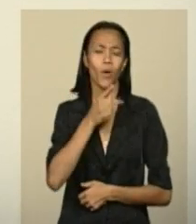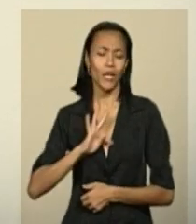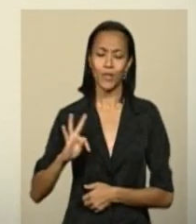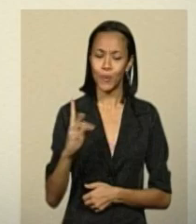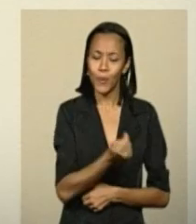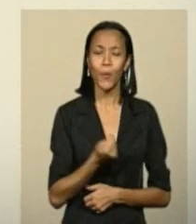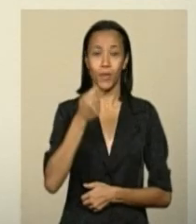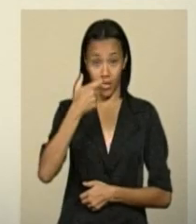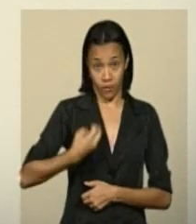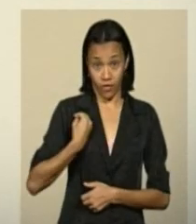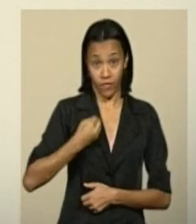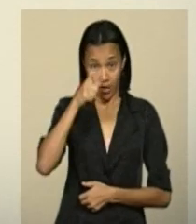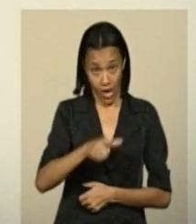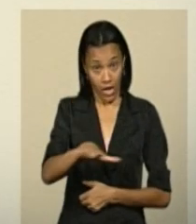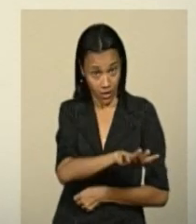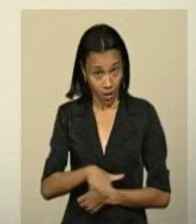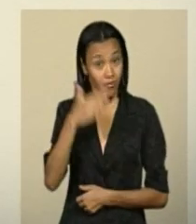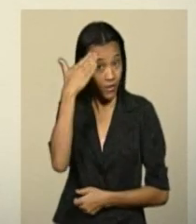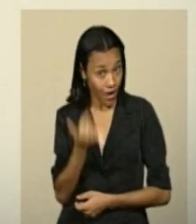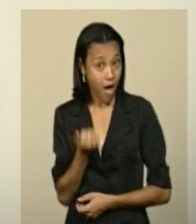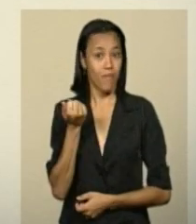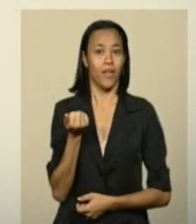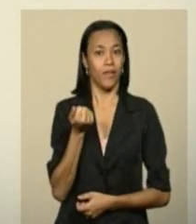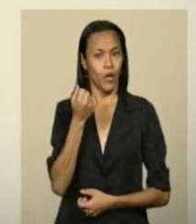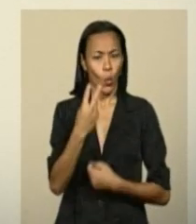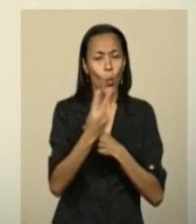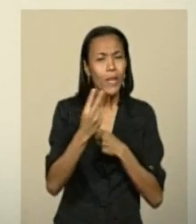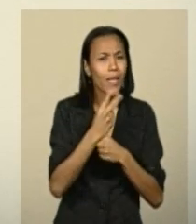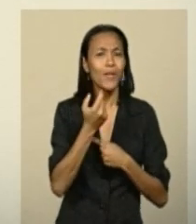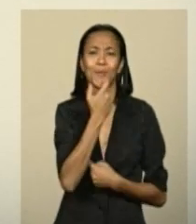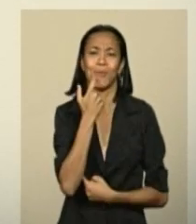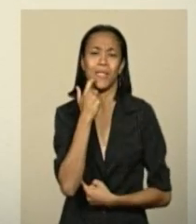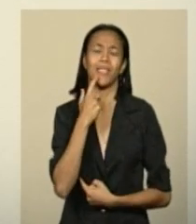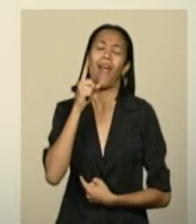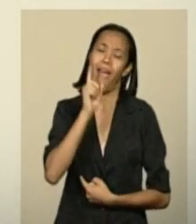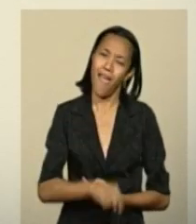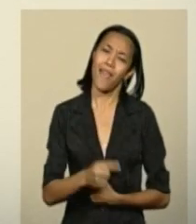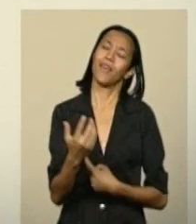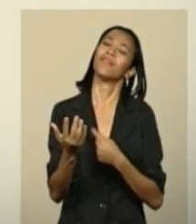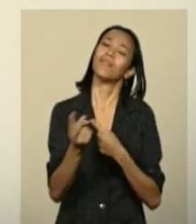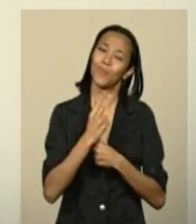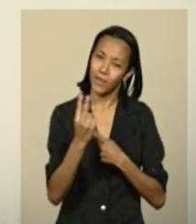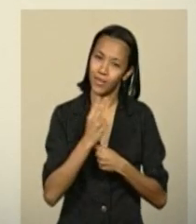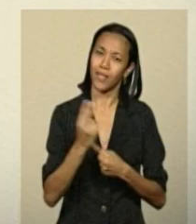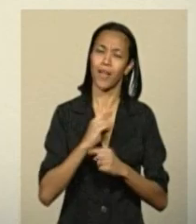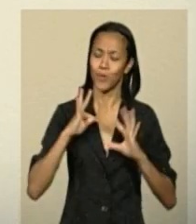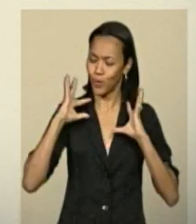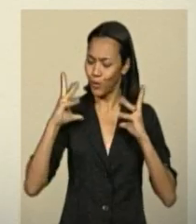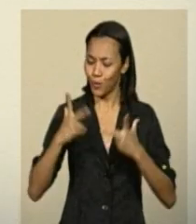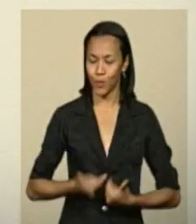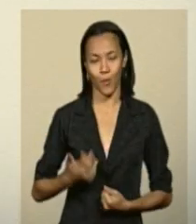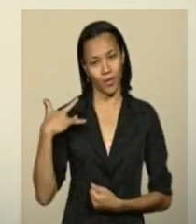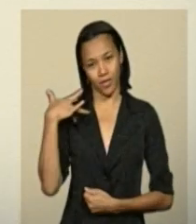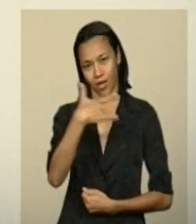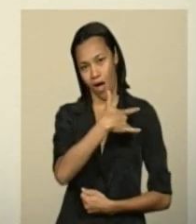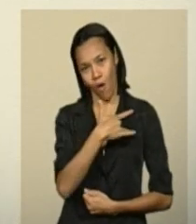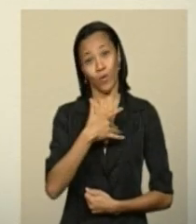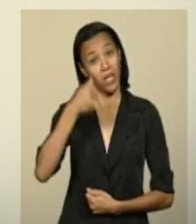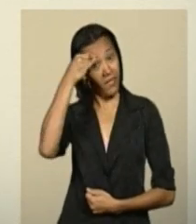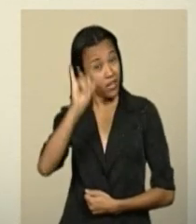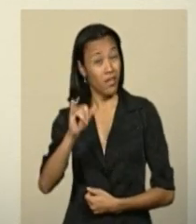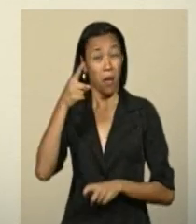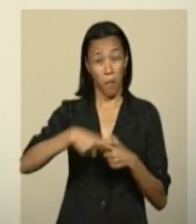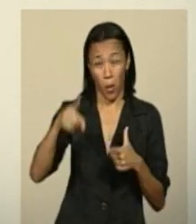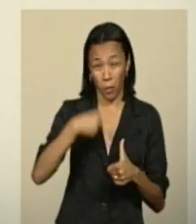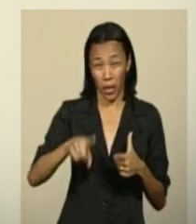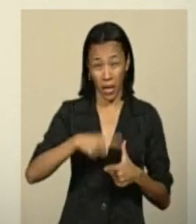toda aquela região sabe Luciano tratar dos dentes é tratar da SA saúde integral da pessoa prevenindo problemas